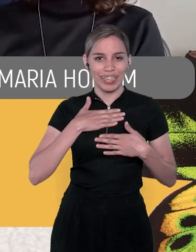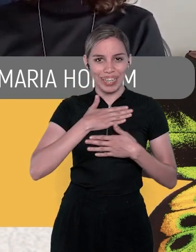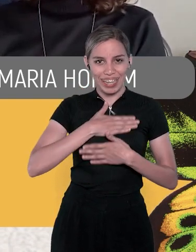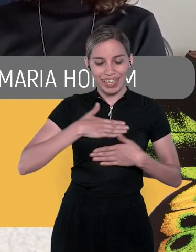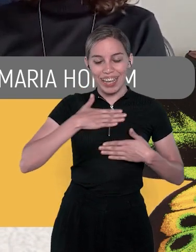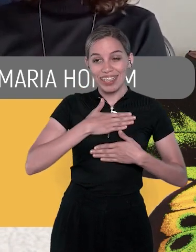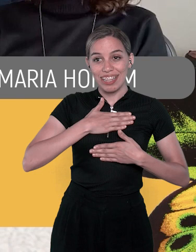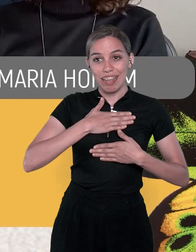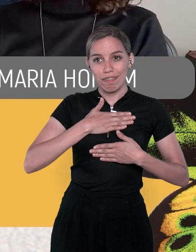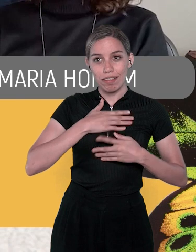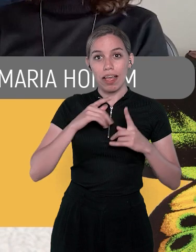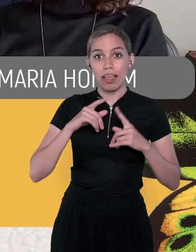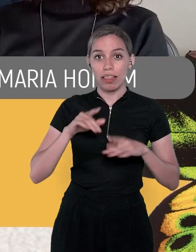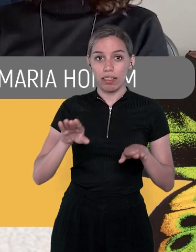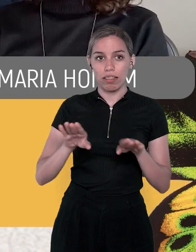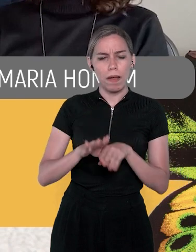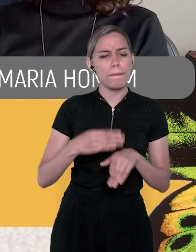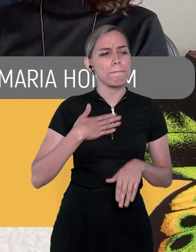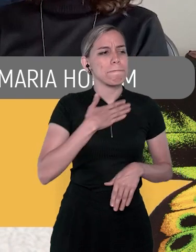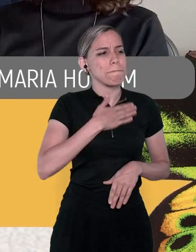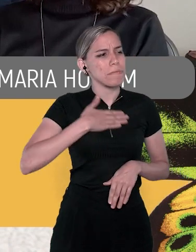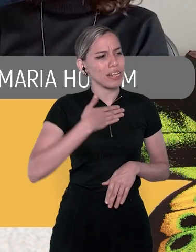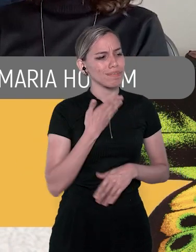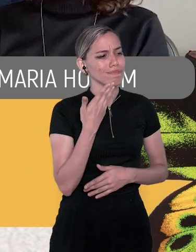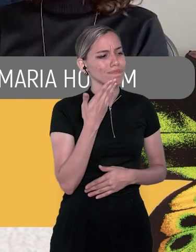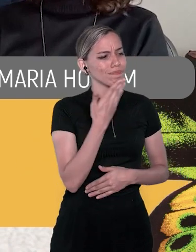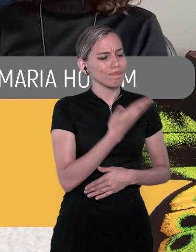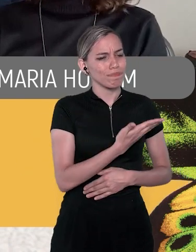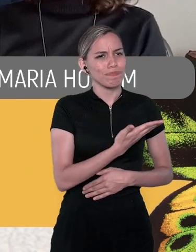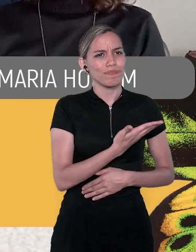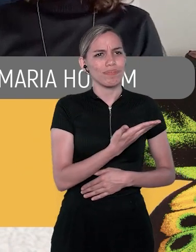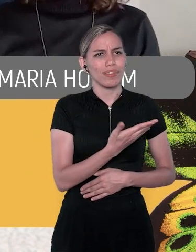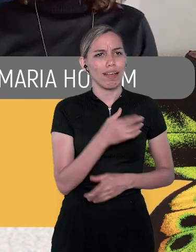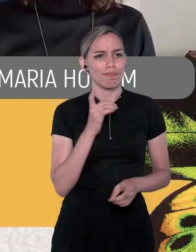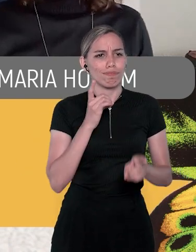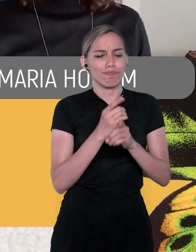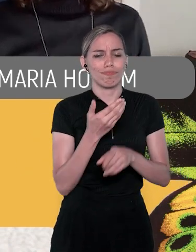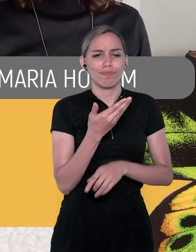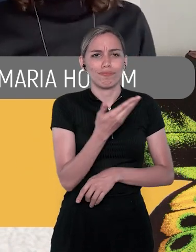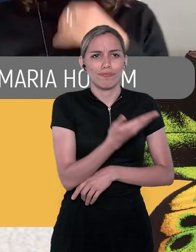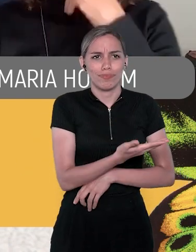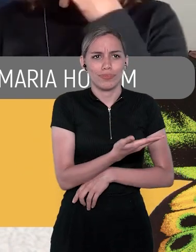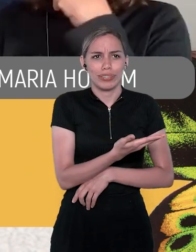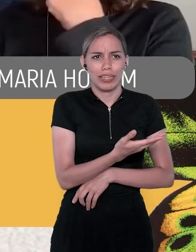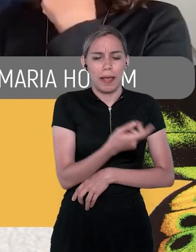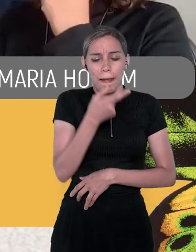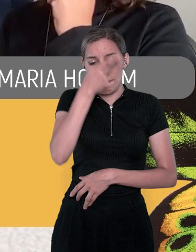agradável, mas, sobretudo, foi um prazer enorme, Maria, encontrar uma leitora tão,